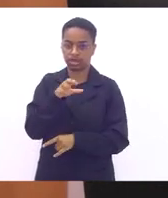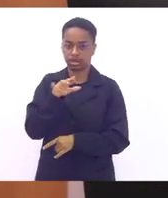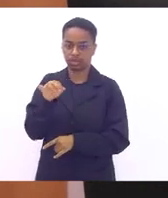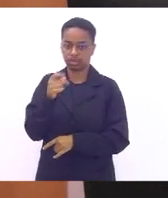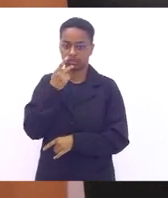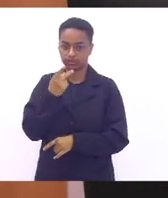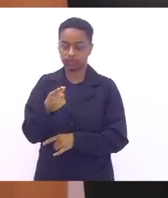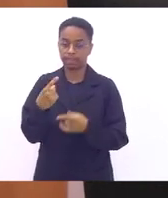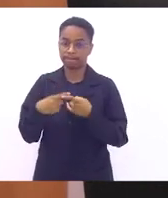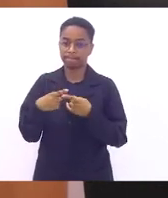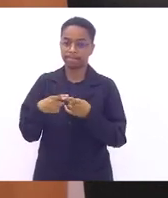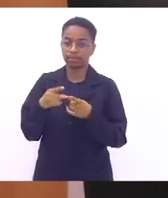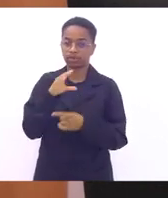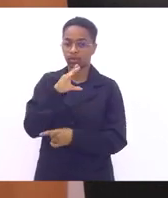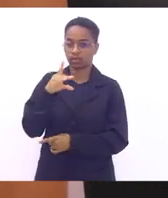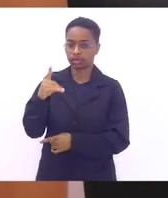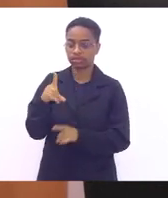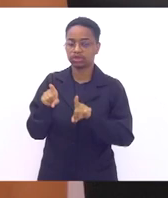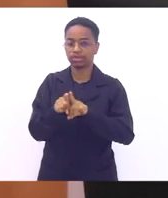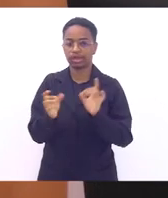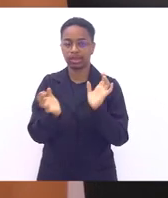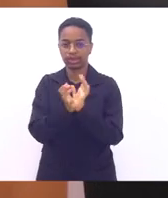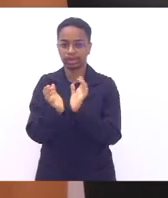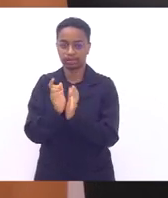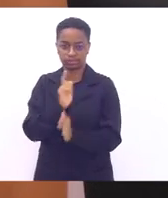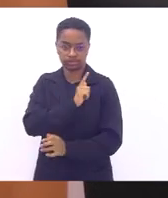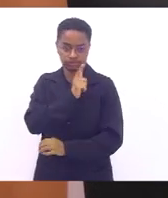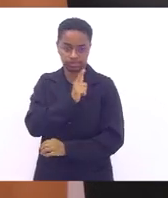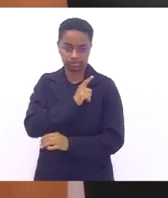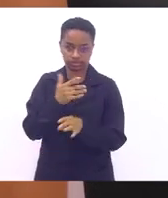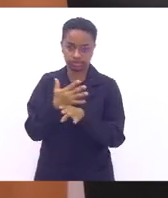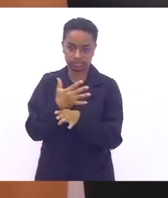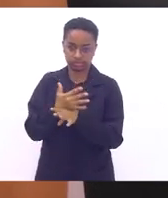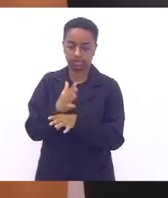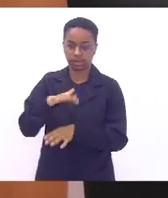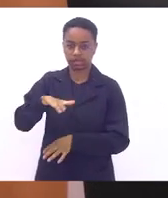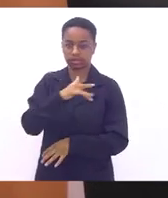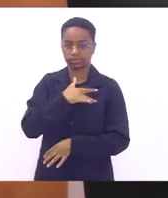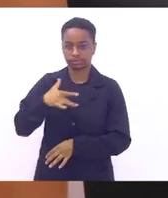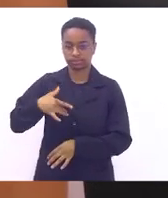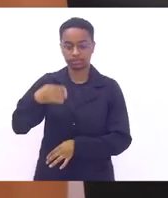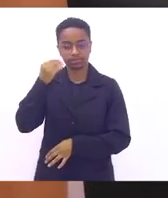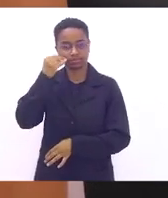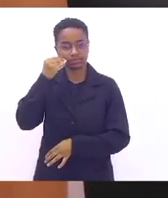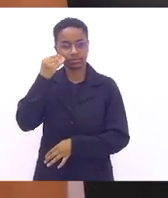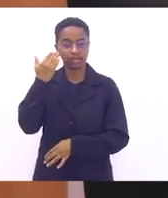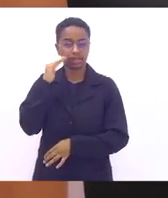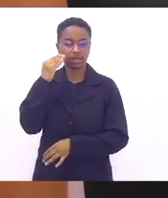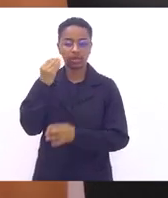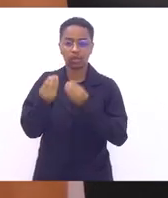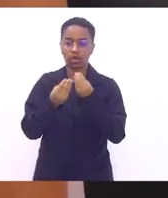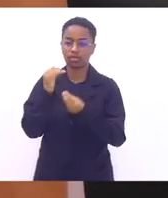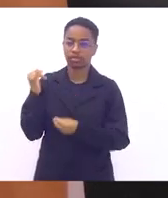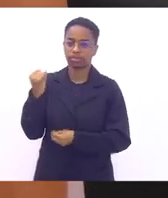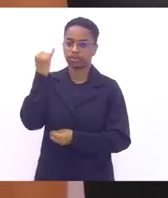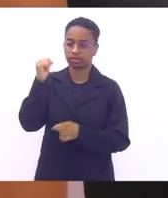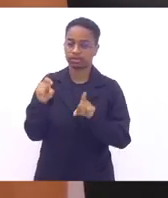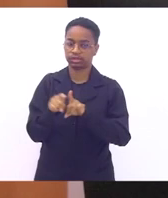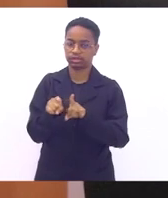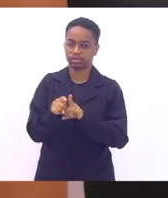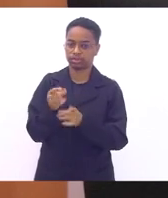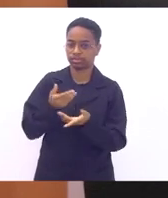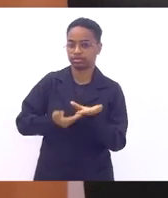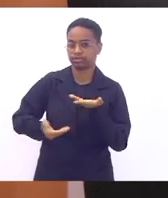os coordenadores e que a equipe da gestão municipal de saúde entenda a importância de também se